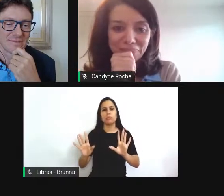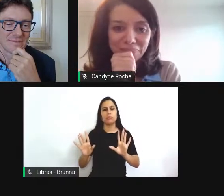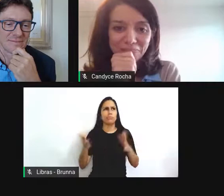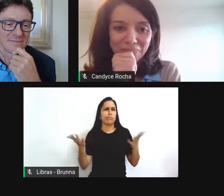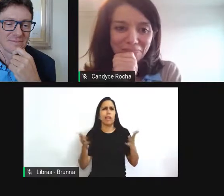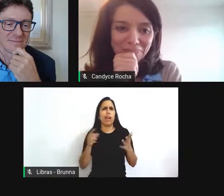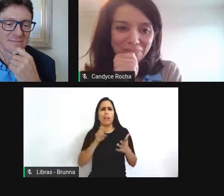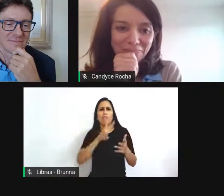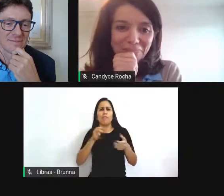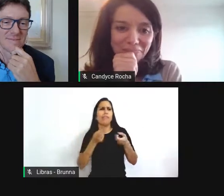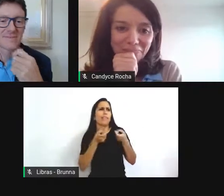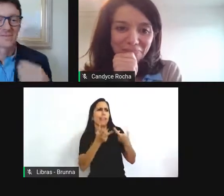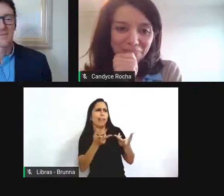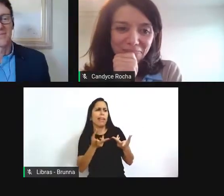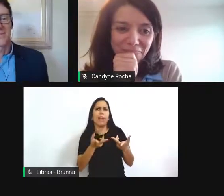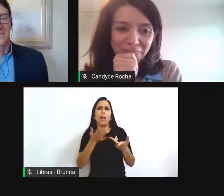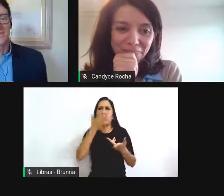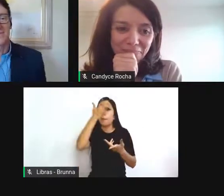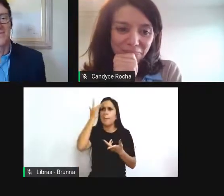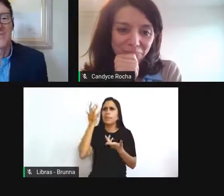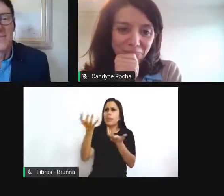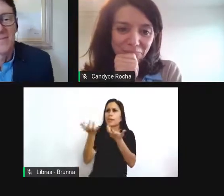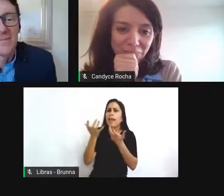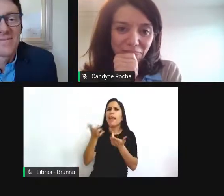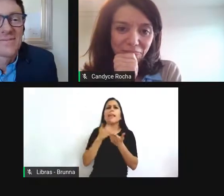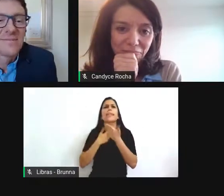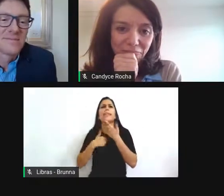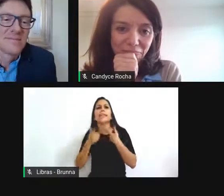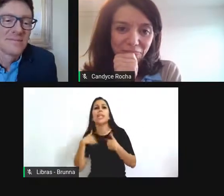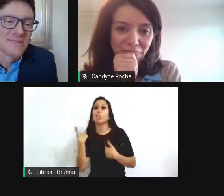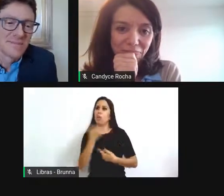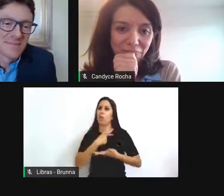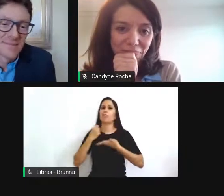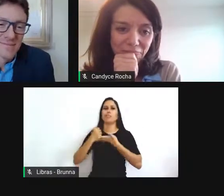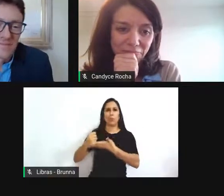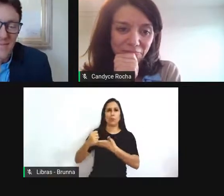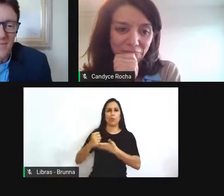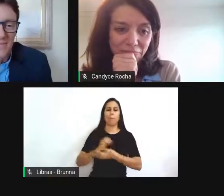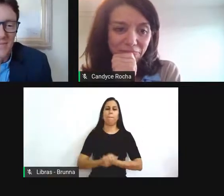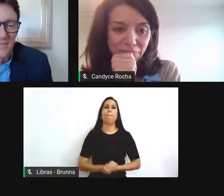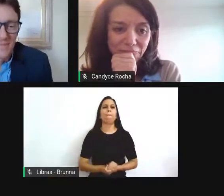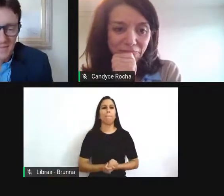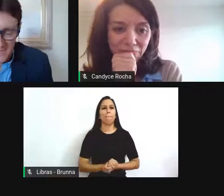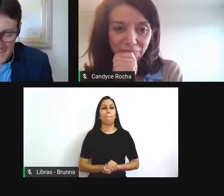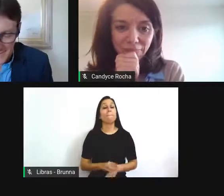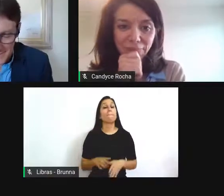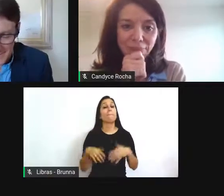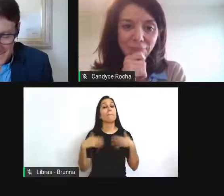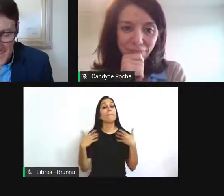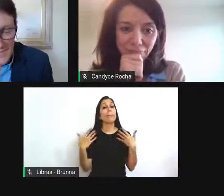vai, né? Alguém quer, deseja, tal, a gente ajuda, né? Então, isso aí,